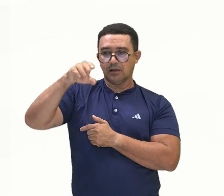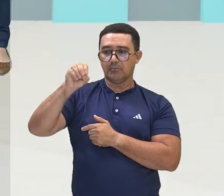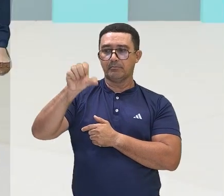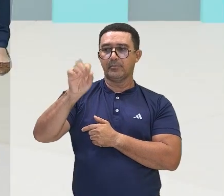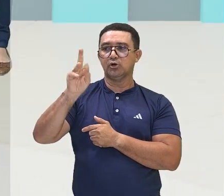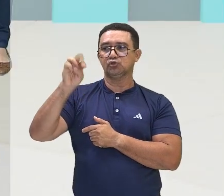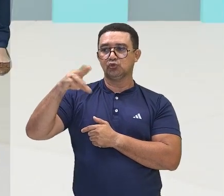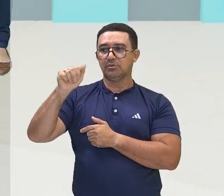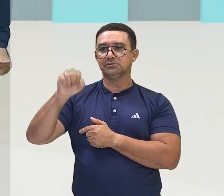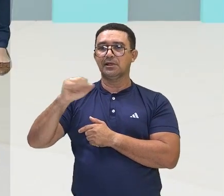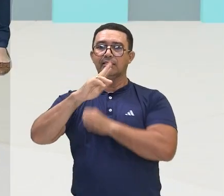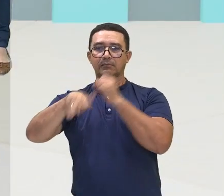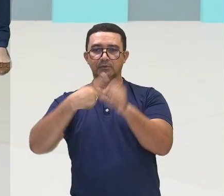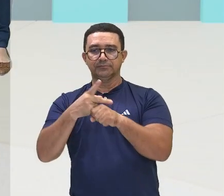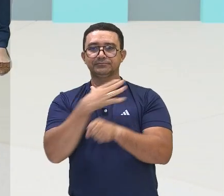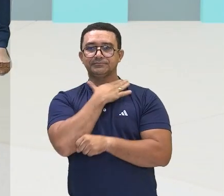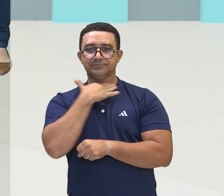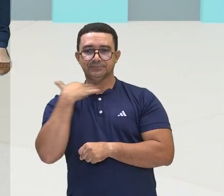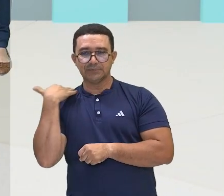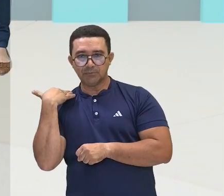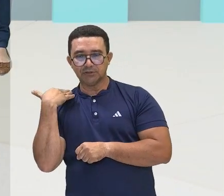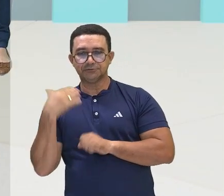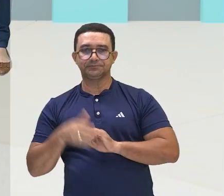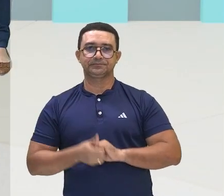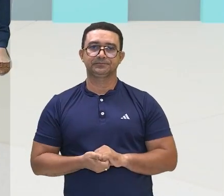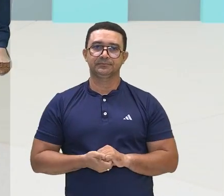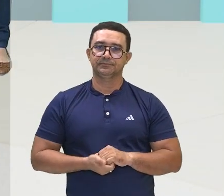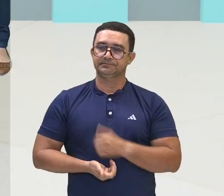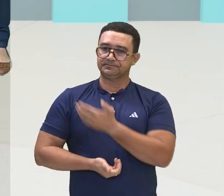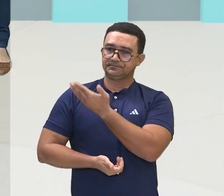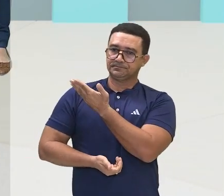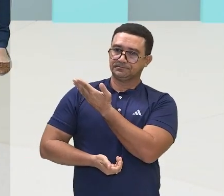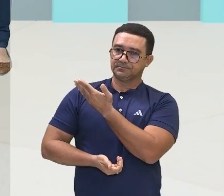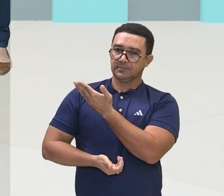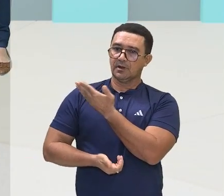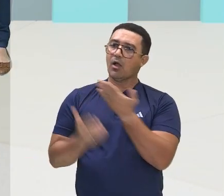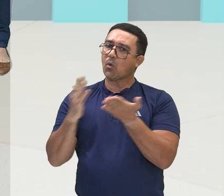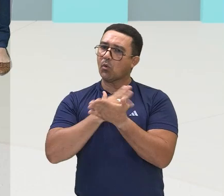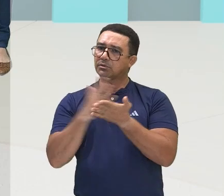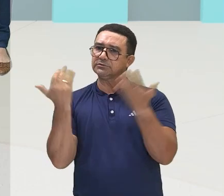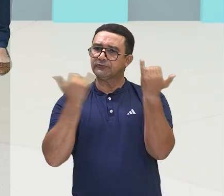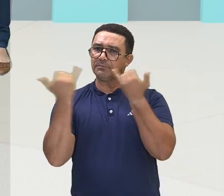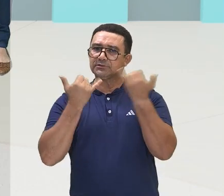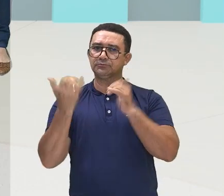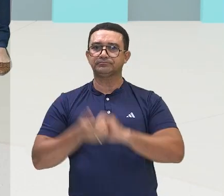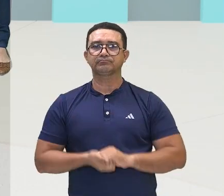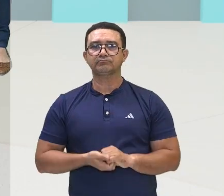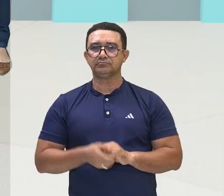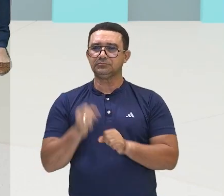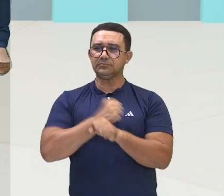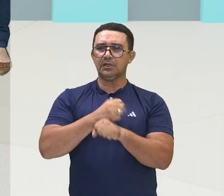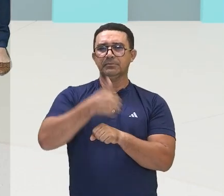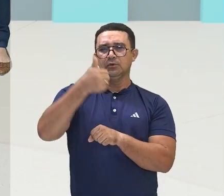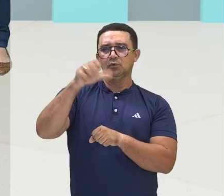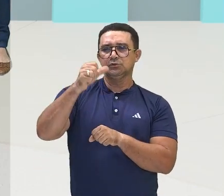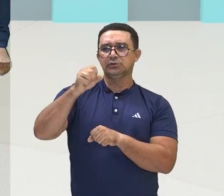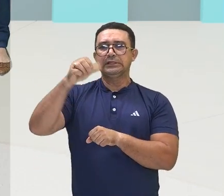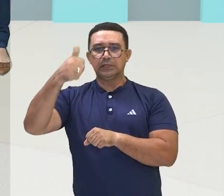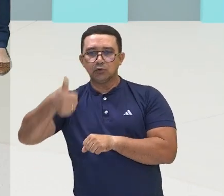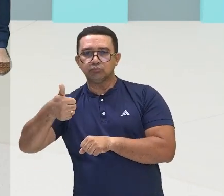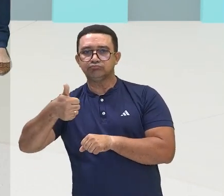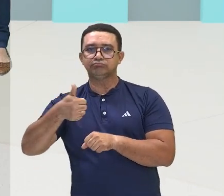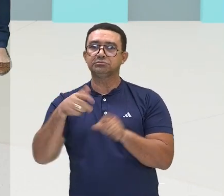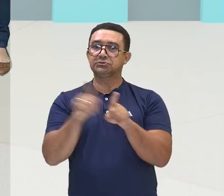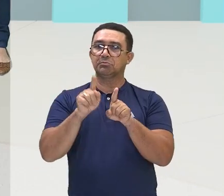quero que vocês acompanhem aqui comigo, que é justamente estas informações aí, ó. Obra publicada em 1881